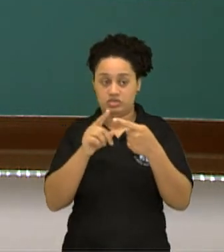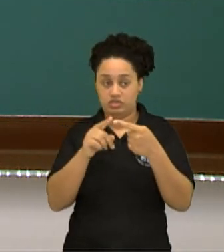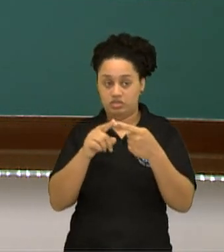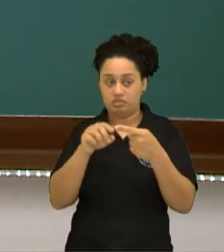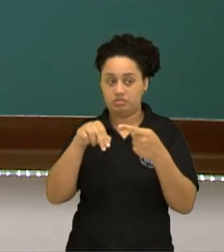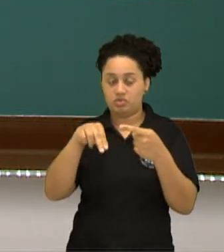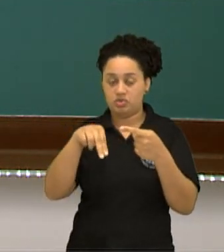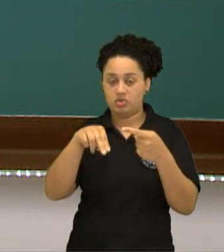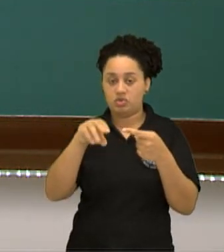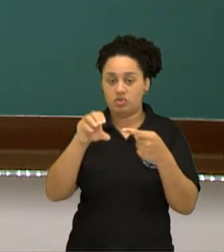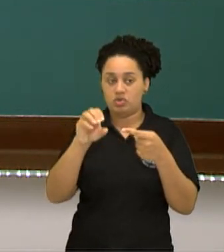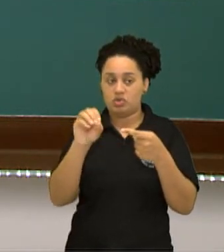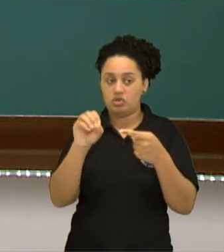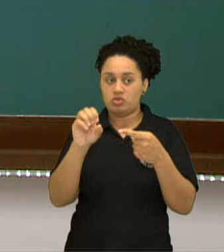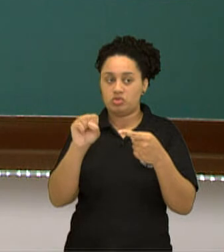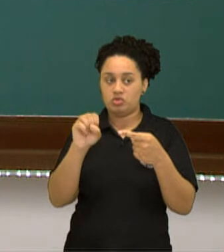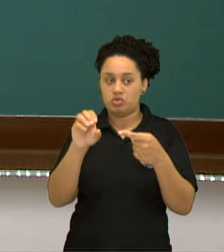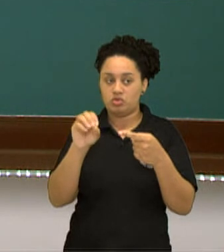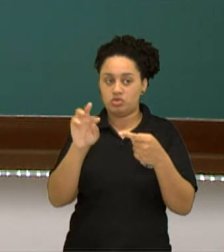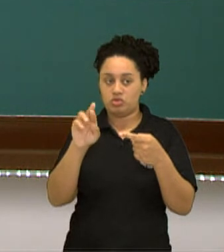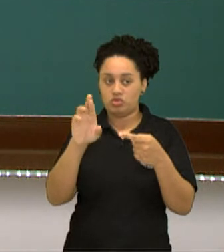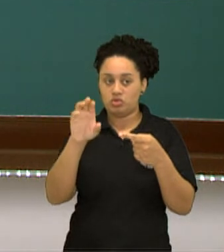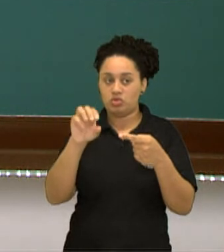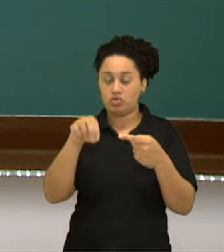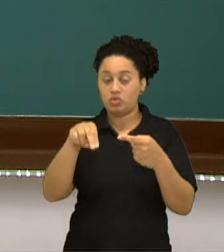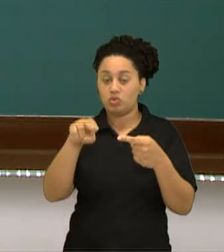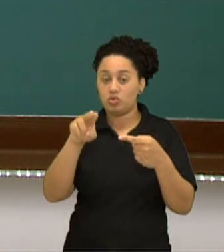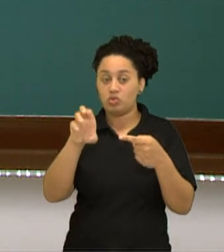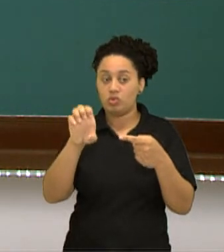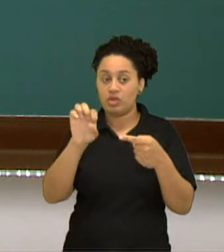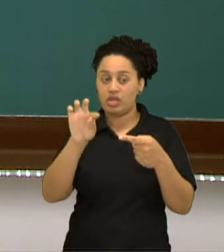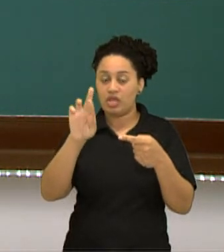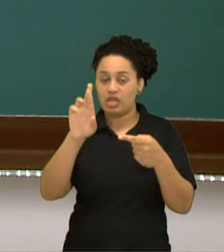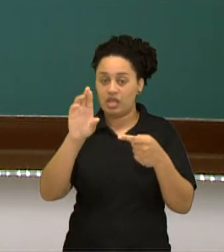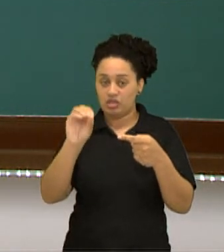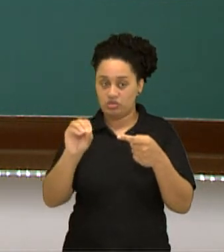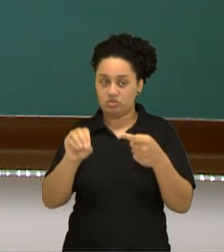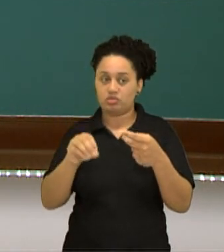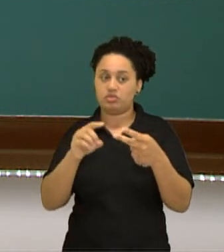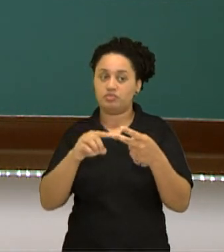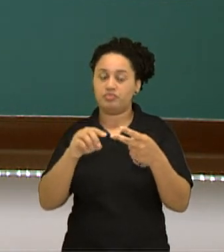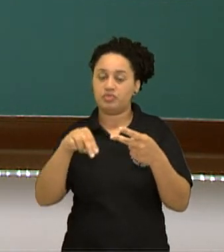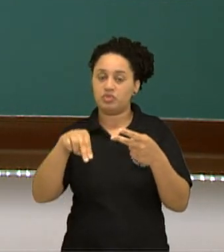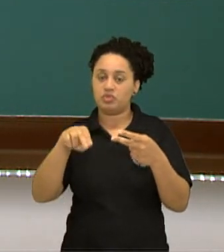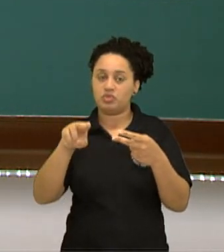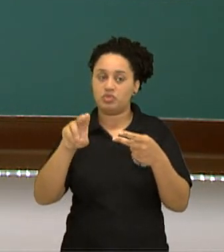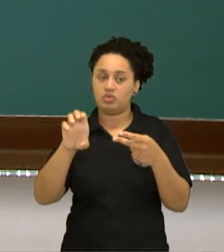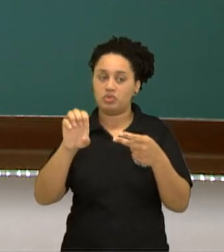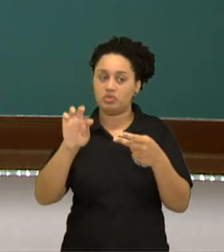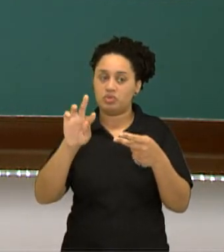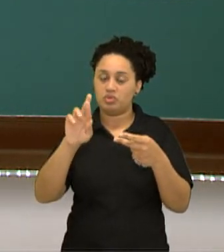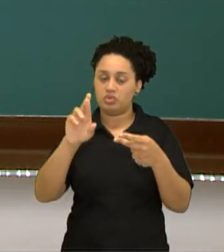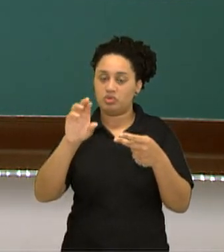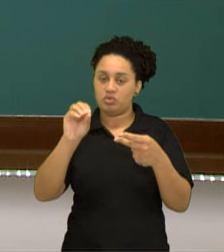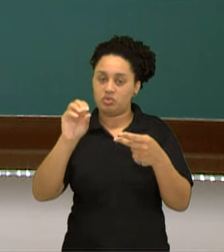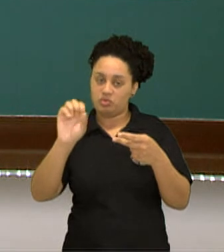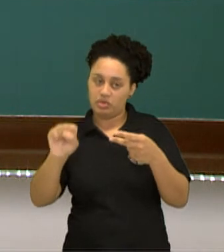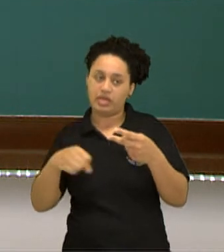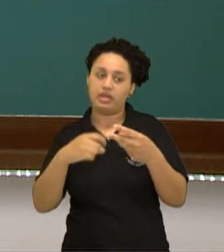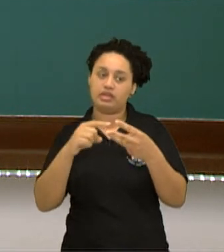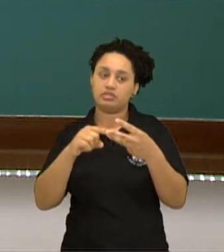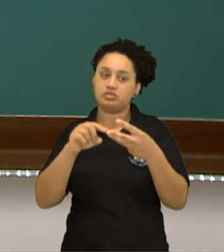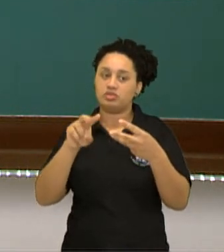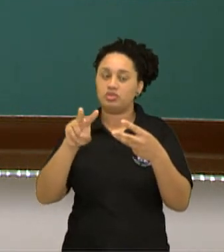vuestros. Bien? Então, em el plural, com nosotros, vamos usar nuestro ou